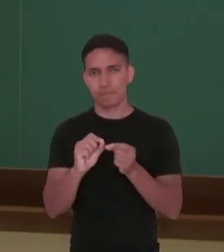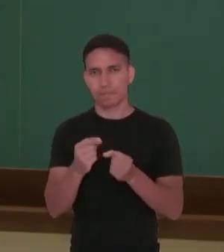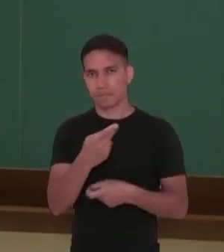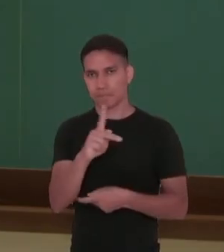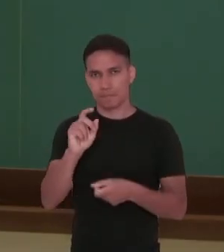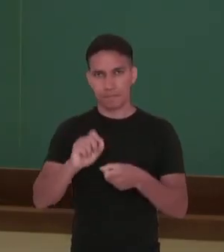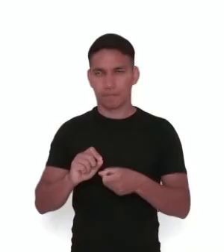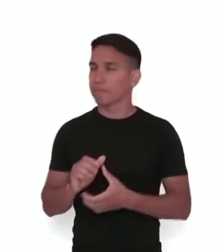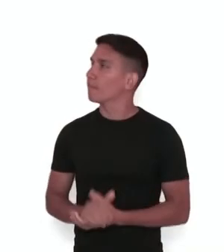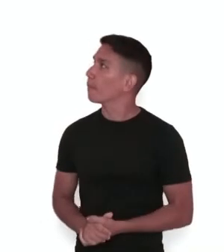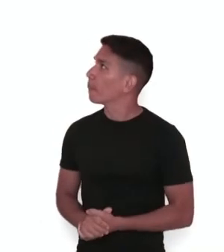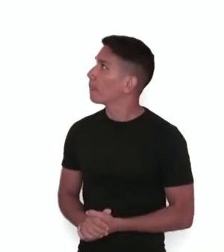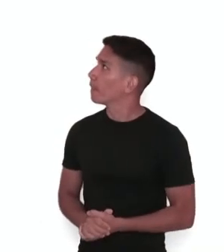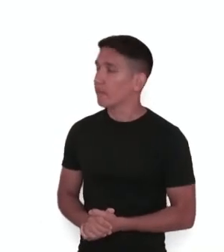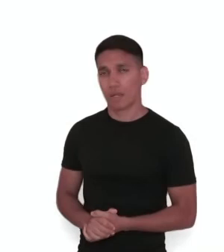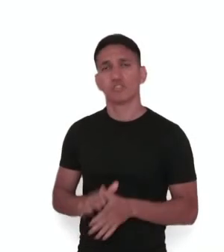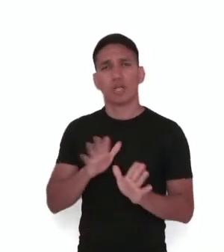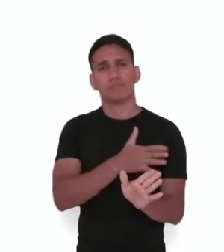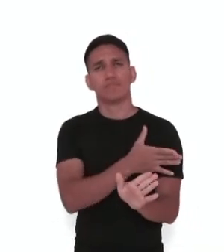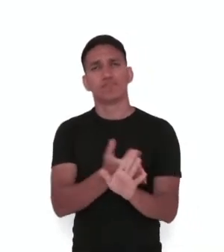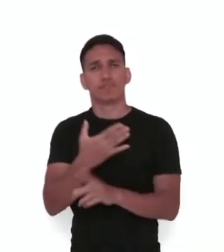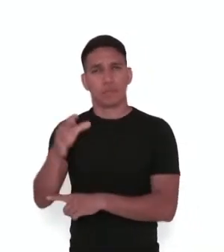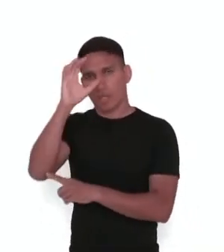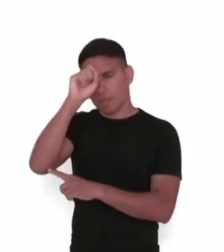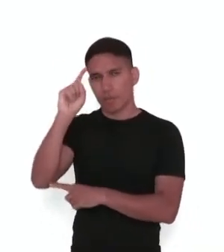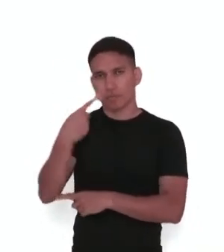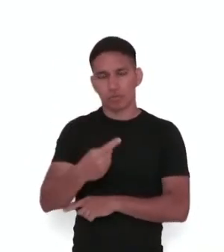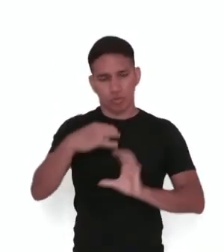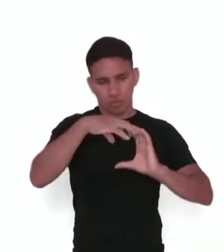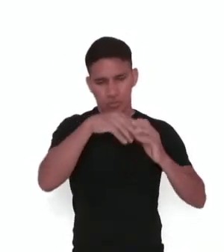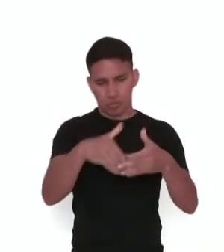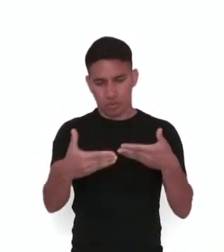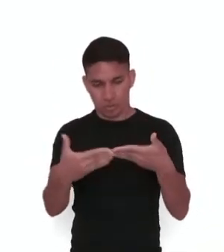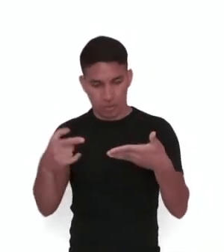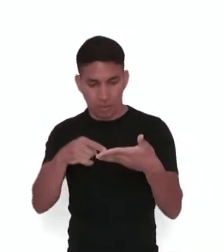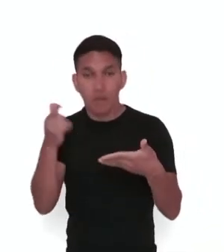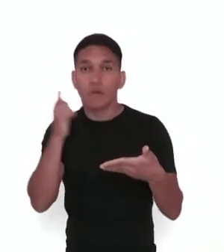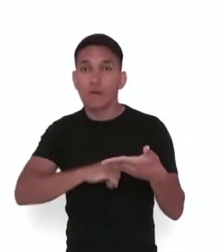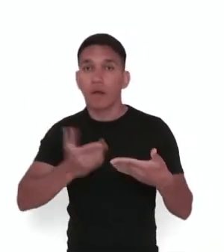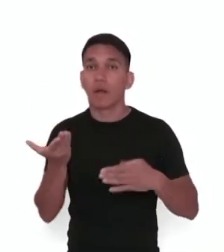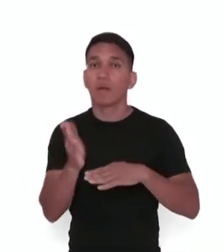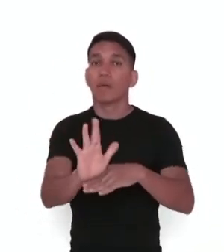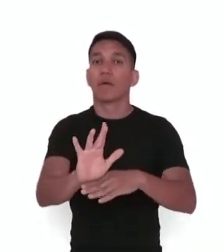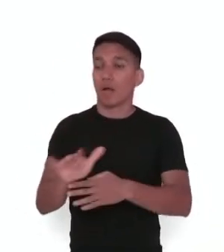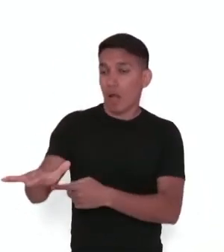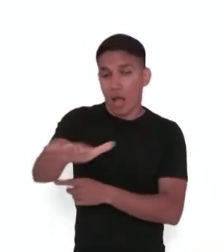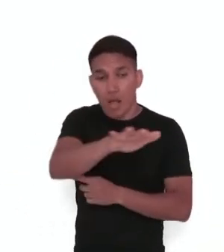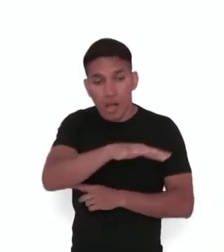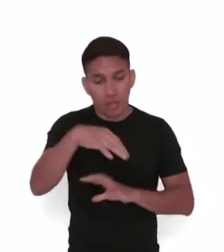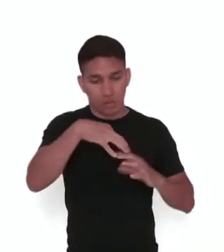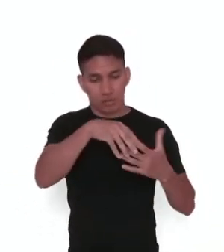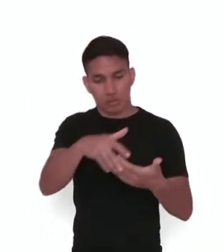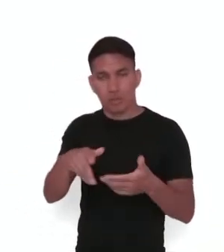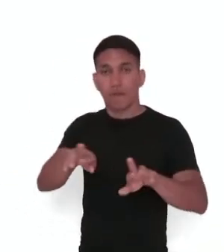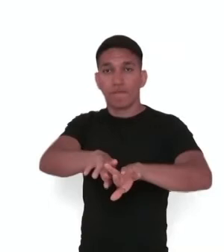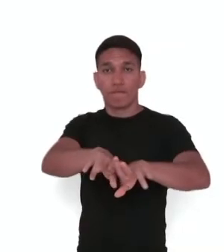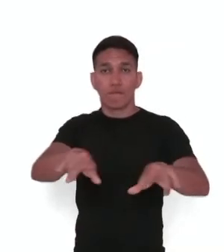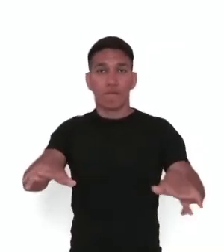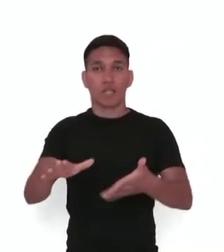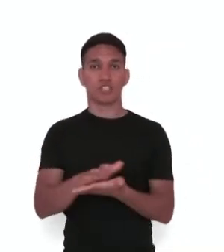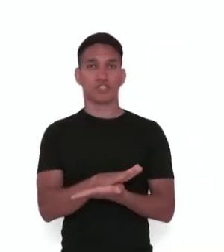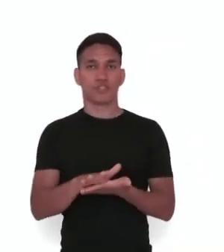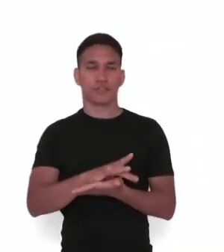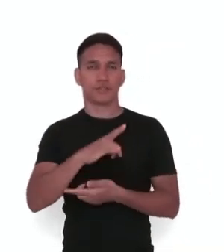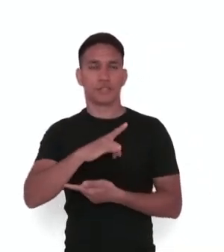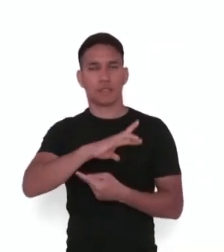você. Como aprendemos, as projeções cartográficas permitem representar a superfície esférica da Terra em um plano.